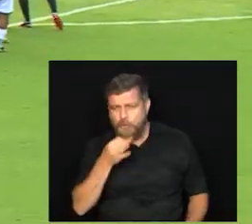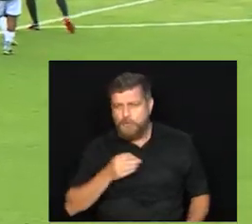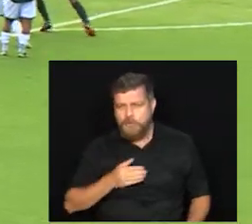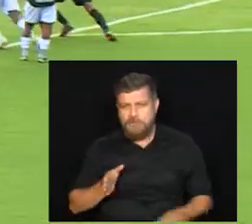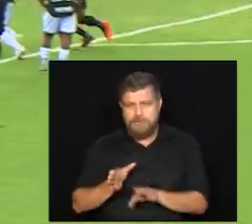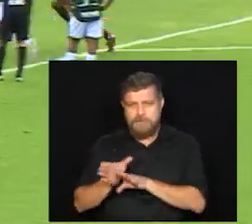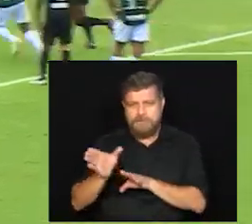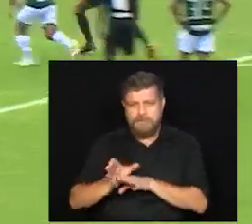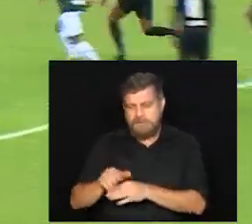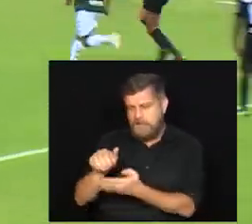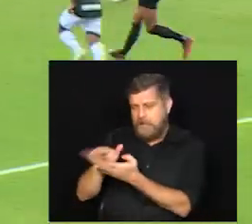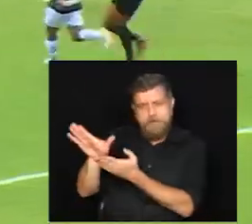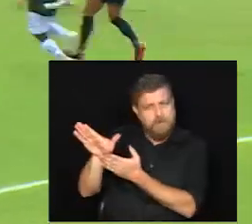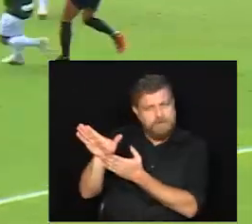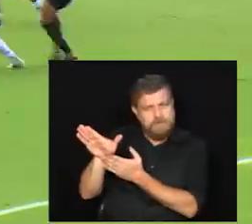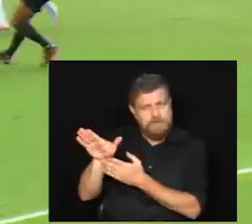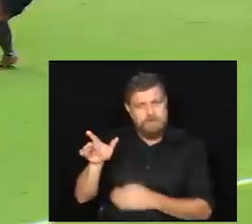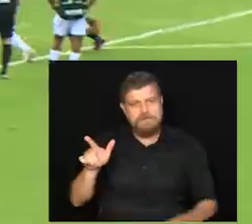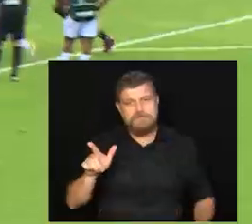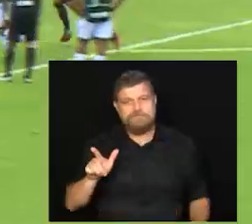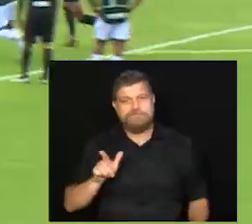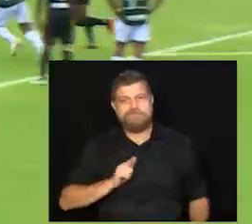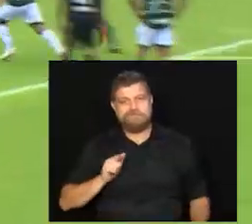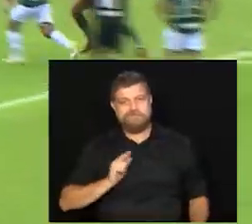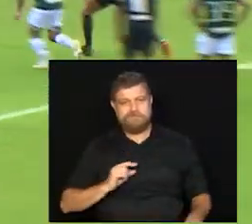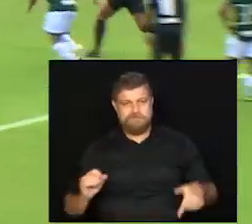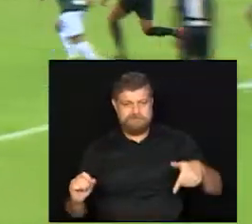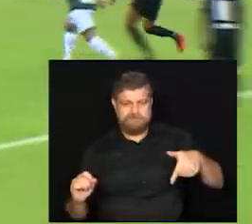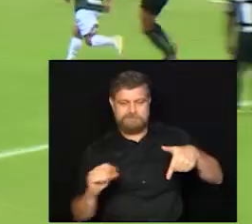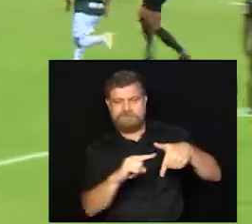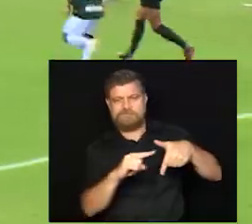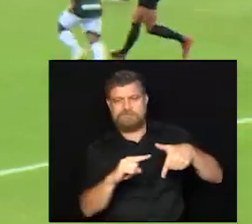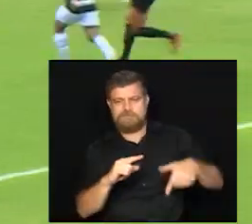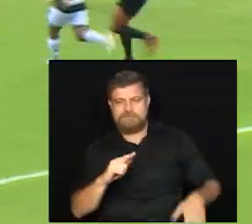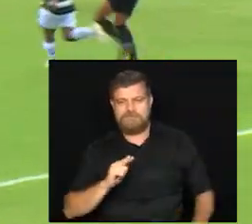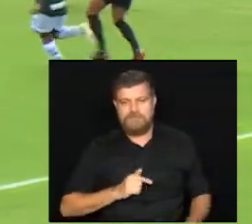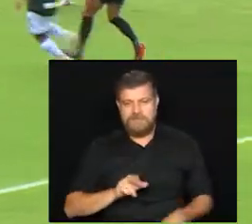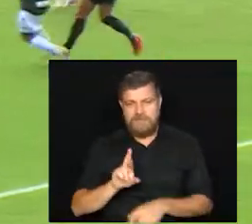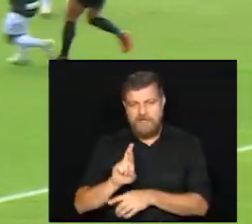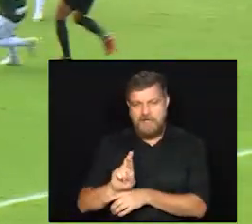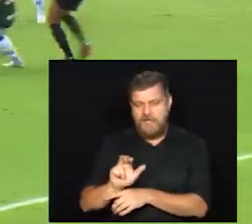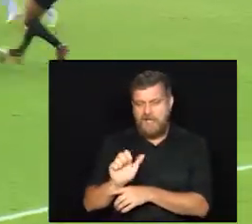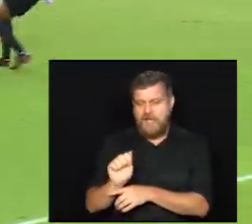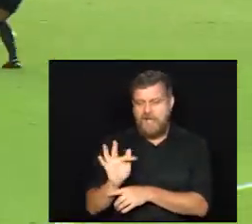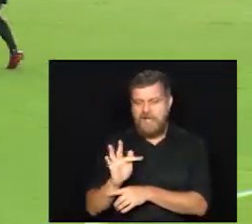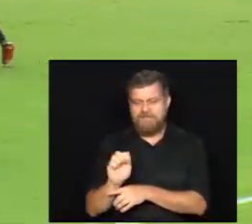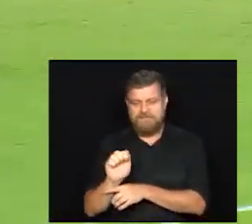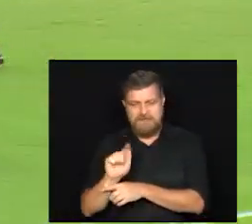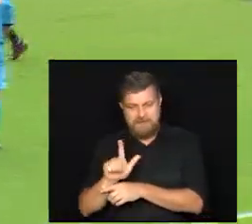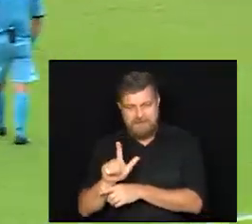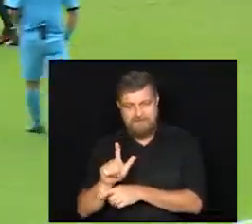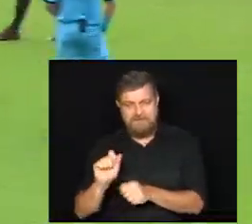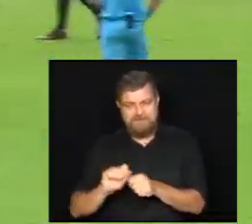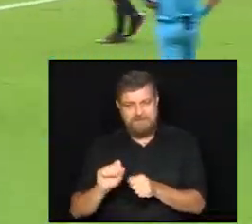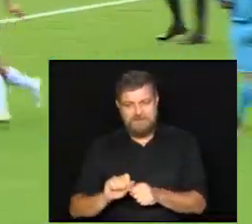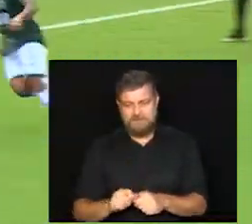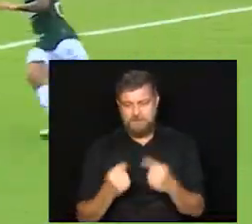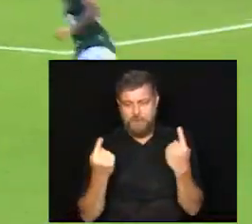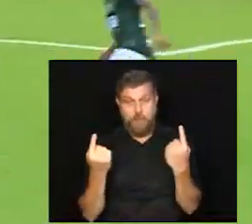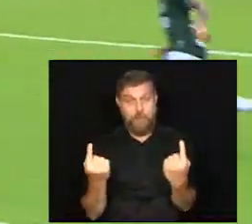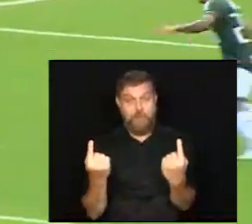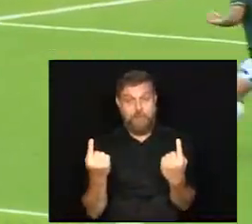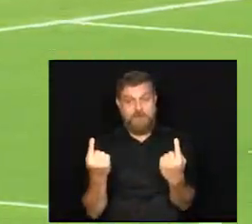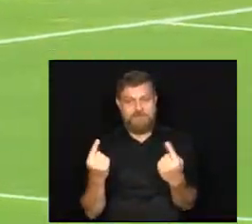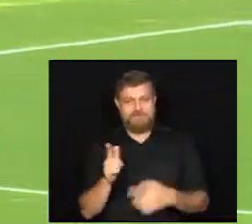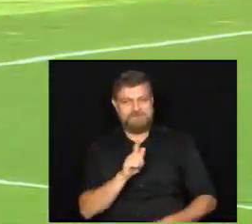atenção, expulsou o zagueiro do Bragantino e na cobrança de pênalti o Rafael Costa colocou para o fundo das redes. O Guarani jogou